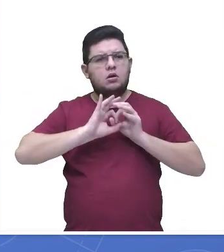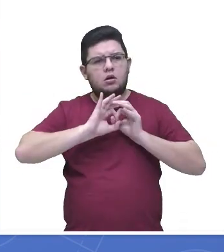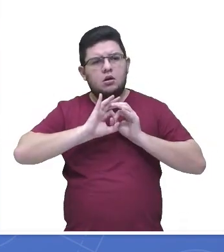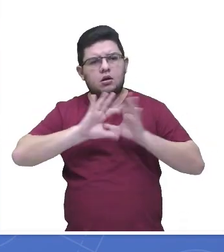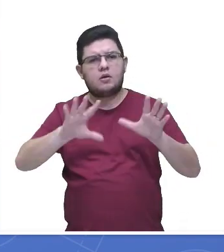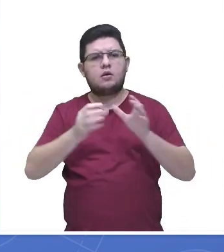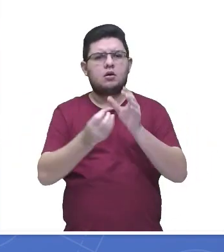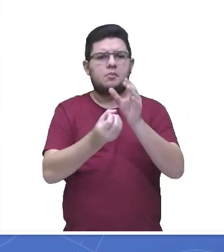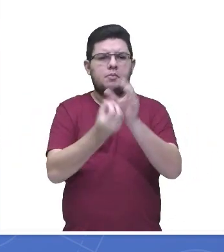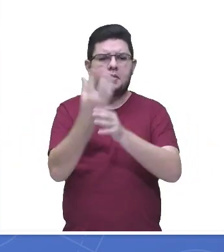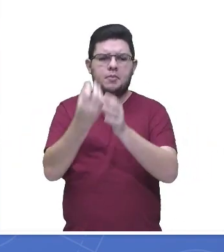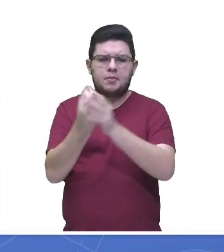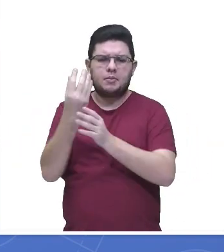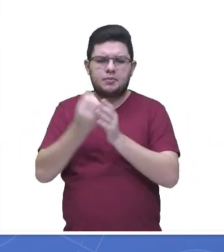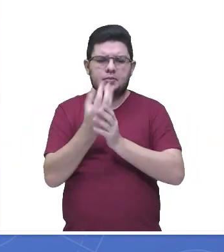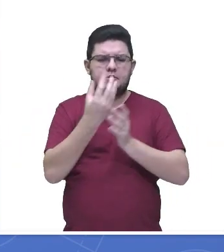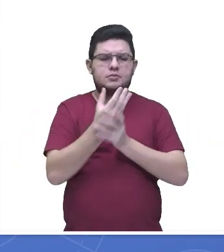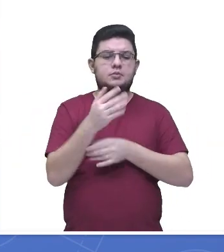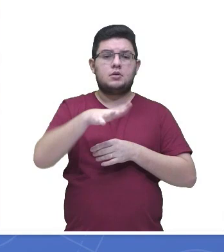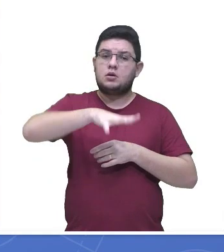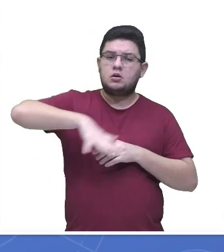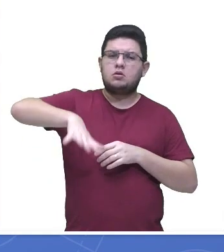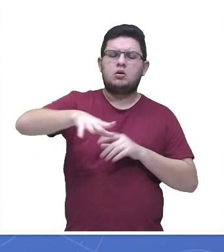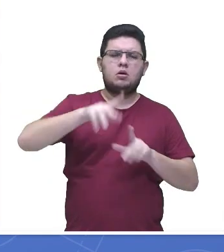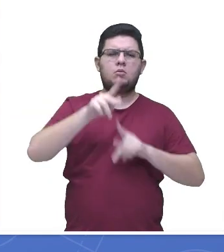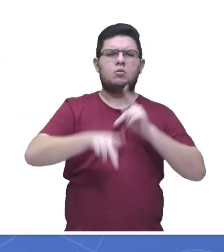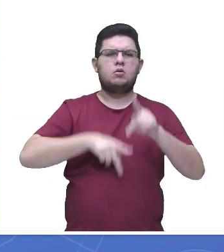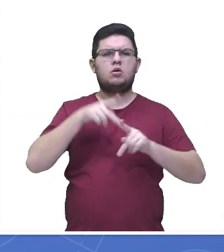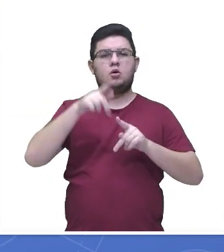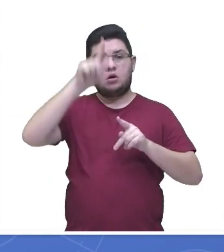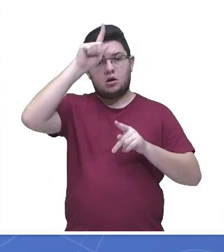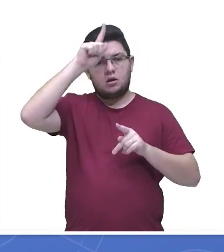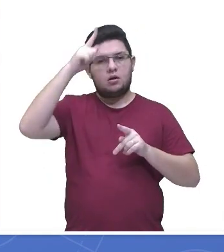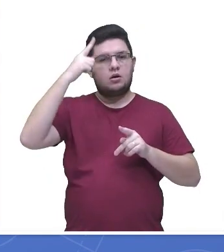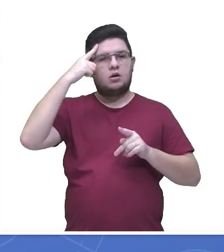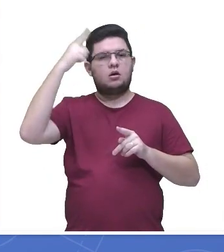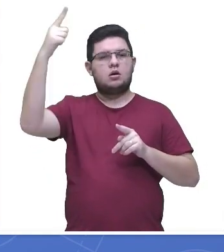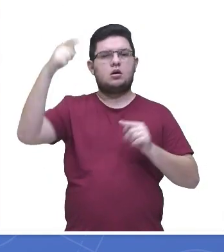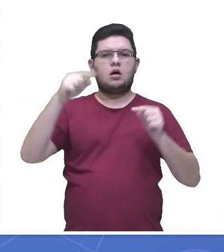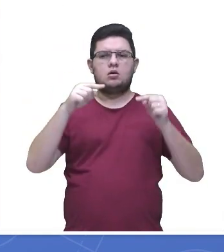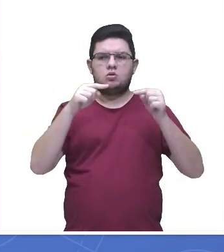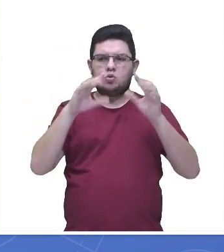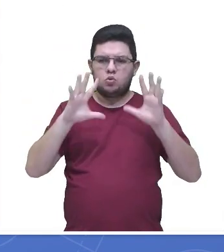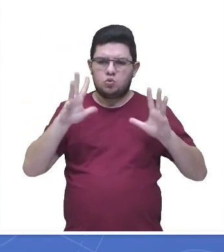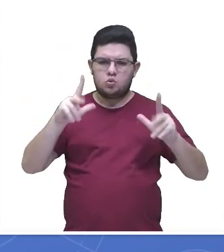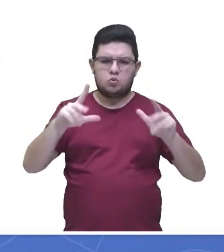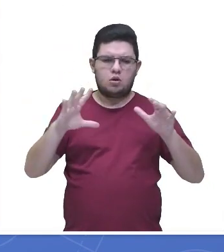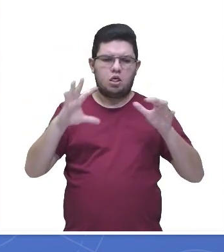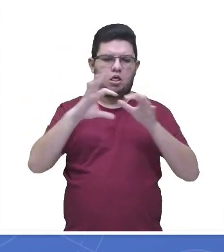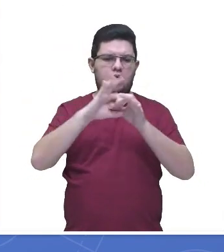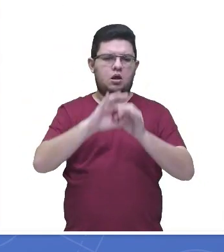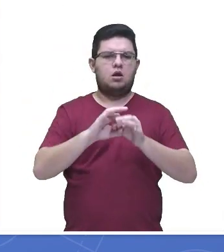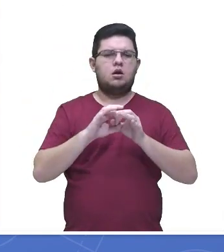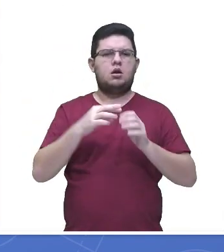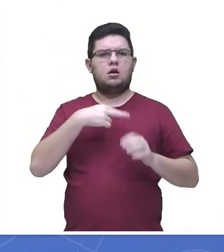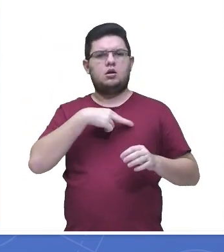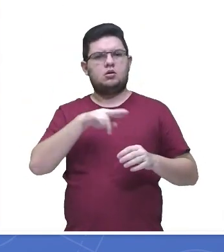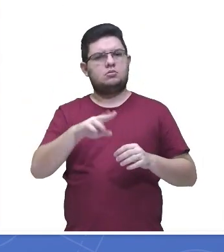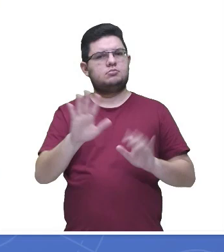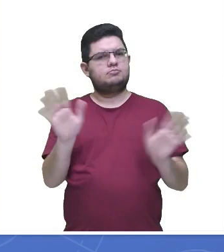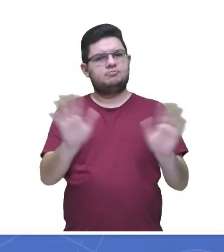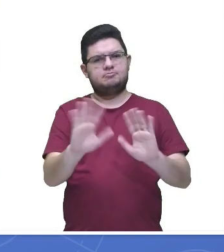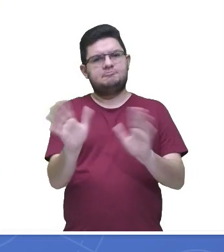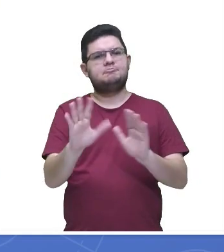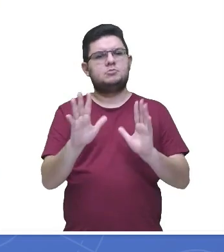Os gregos vão querer provar que nada, nem tudo está ligado à religião, que o homem pode explicar a questão